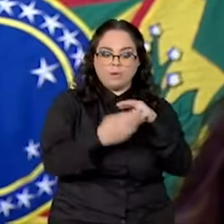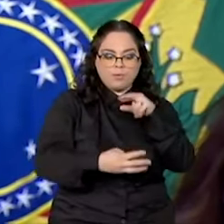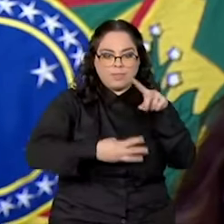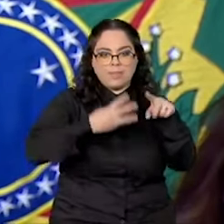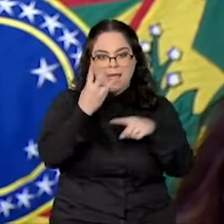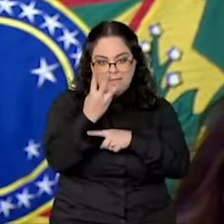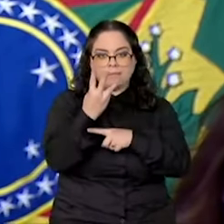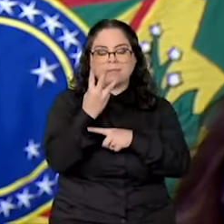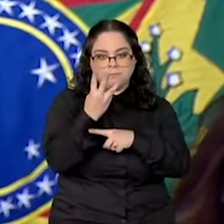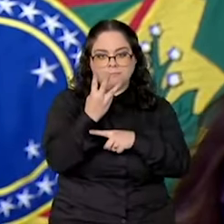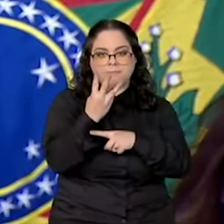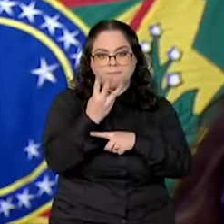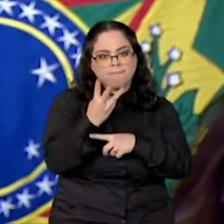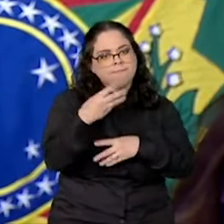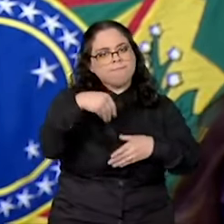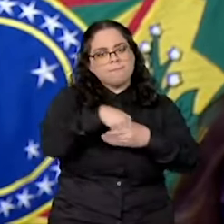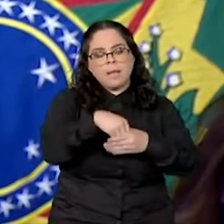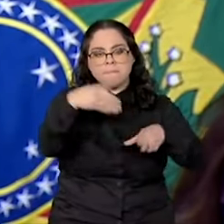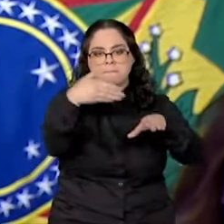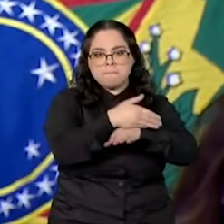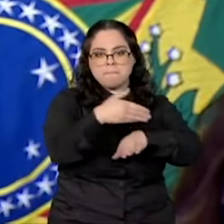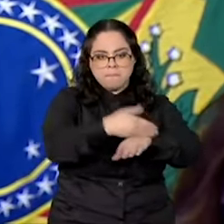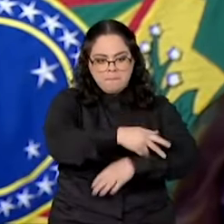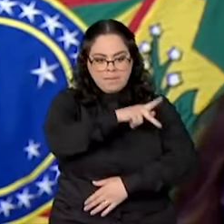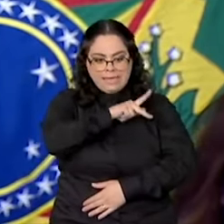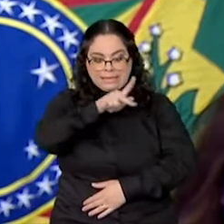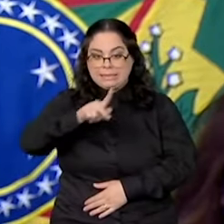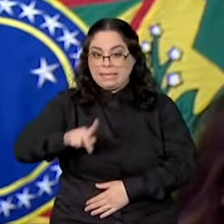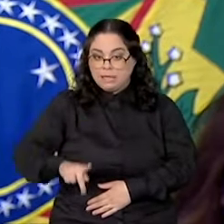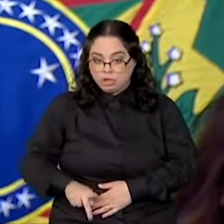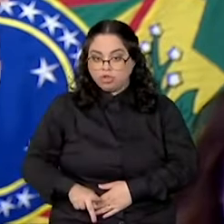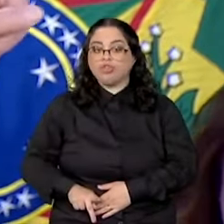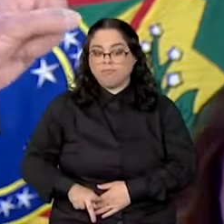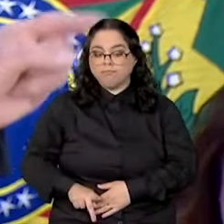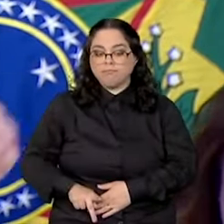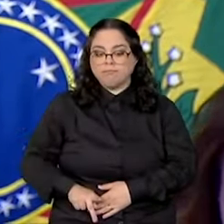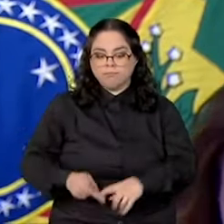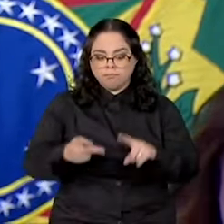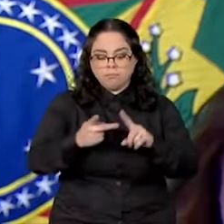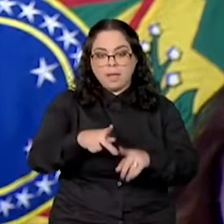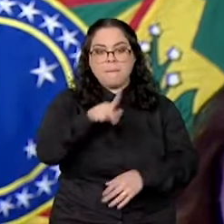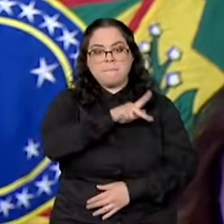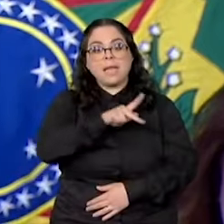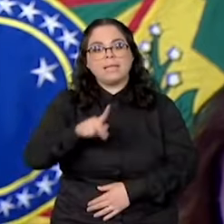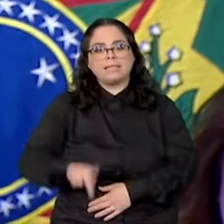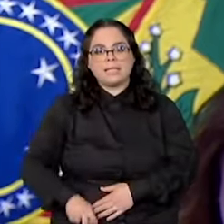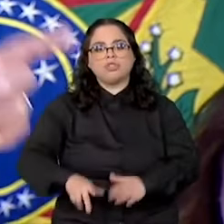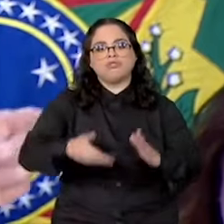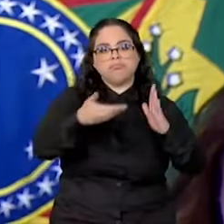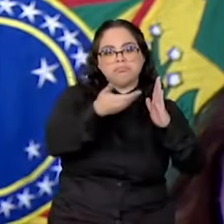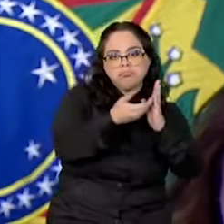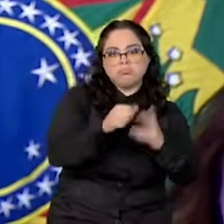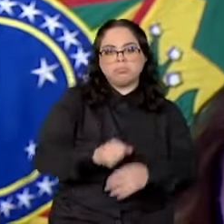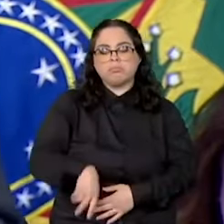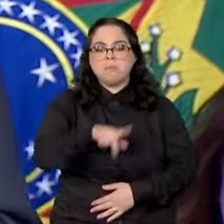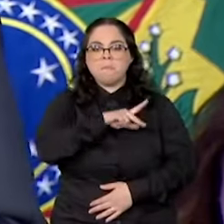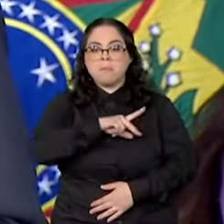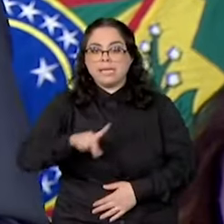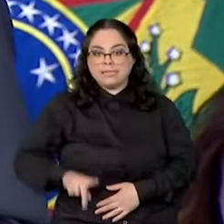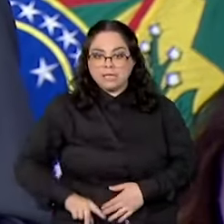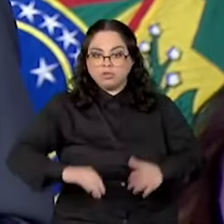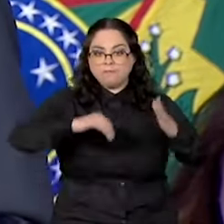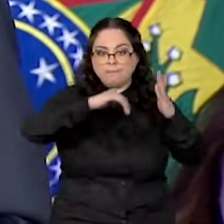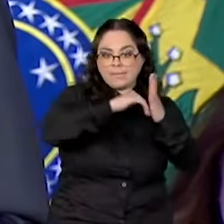país em que participa o presidente da República, o presidente da Câmara, o presidente do